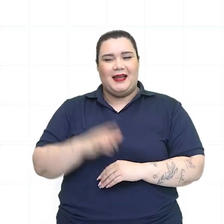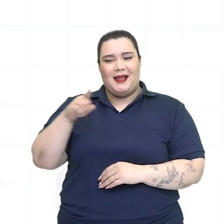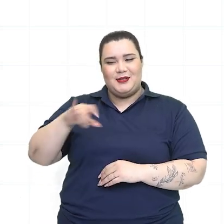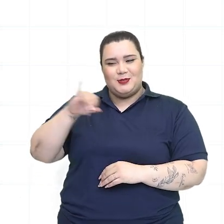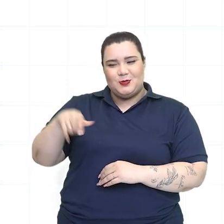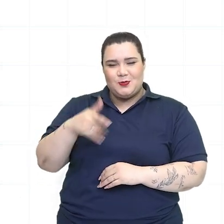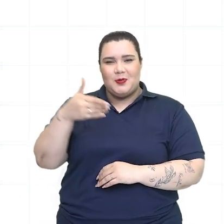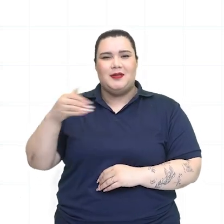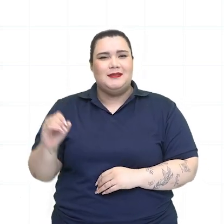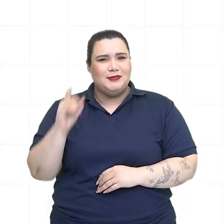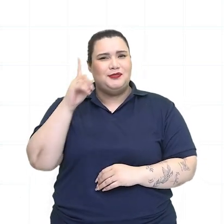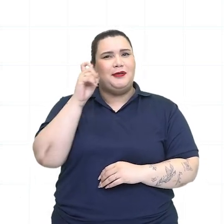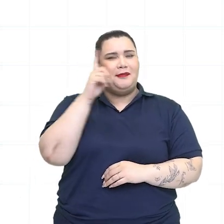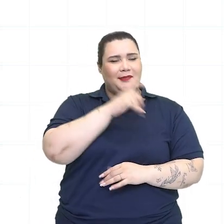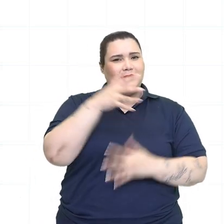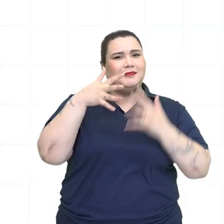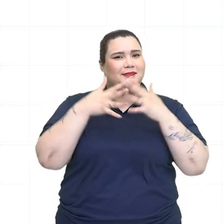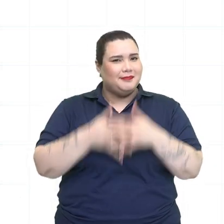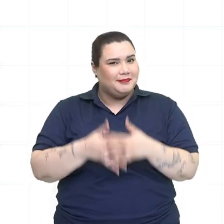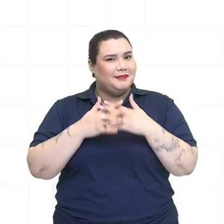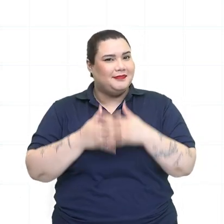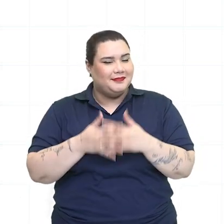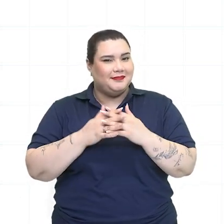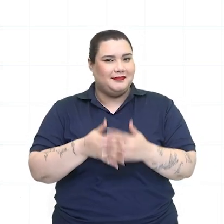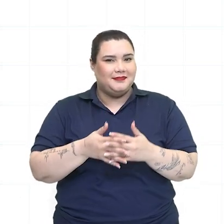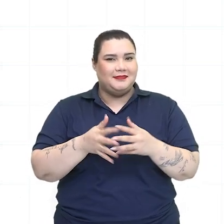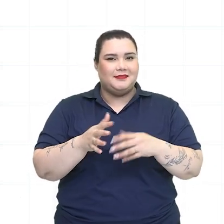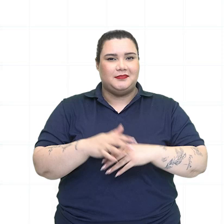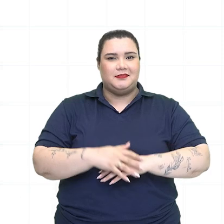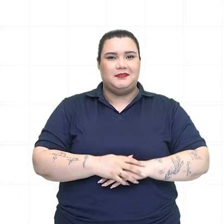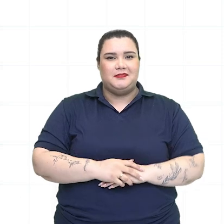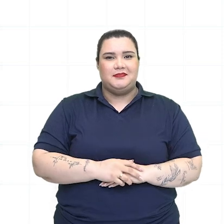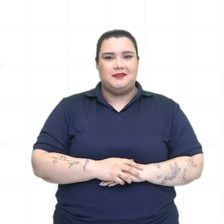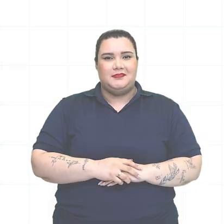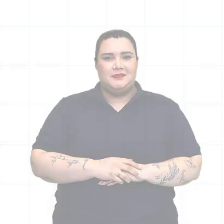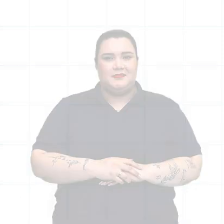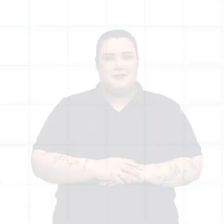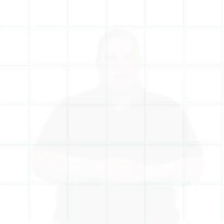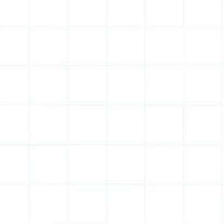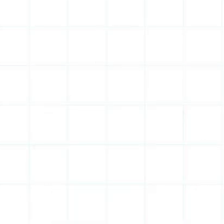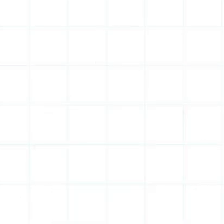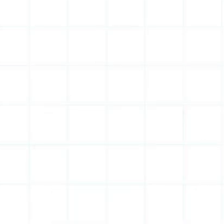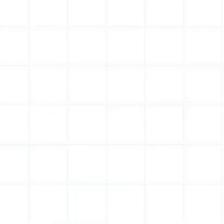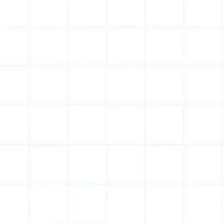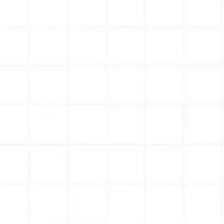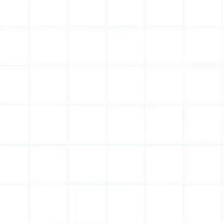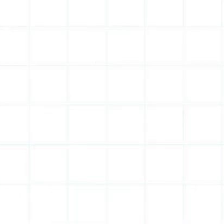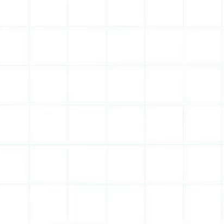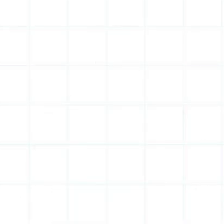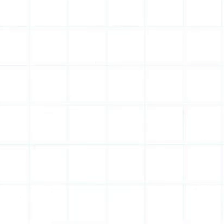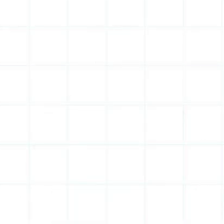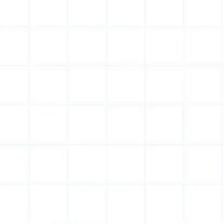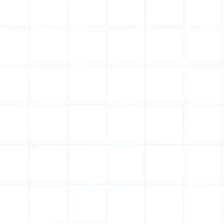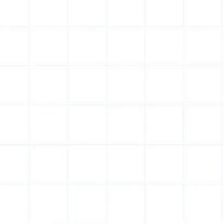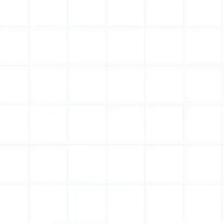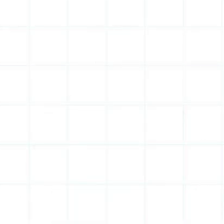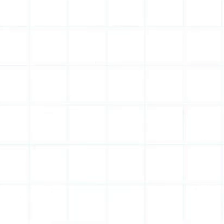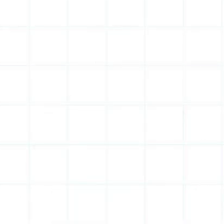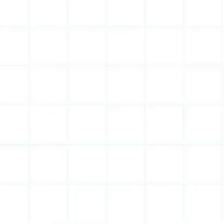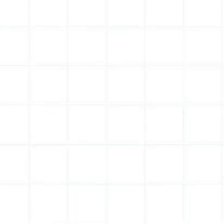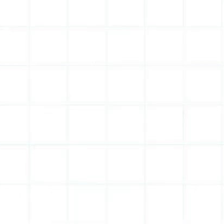Joãozinho não é fácil não, né? Olha só, então, o que você tem que perceber né,